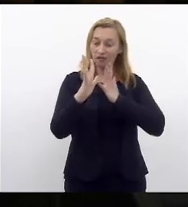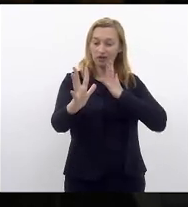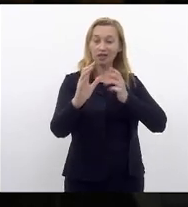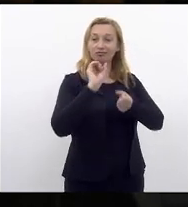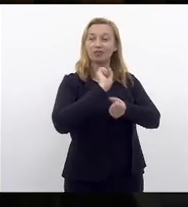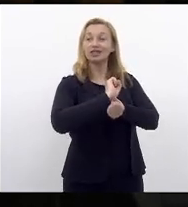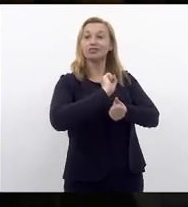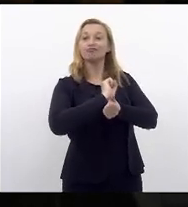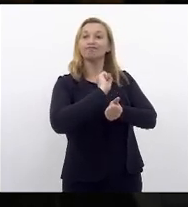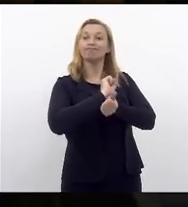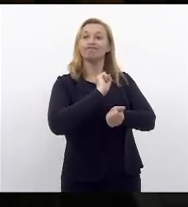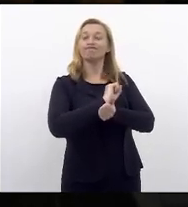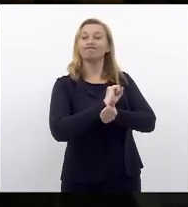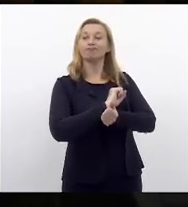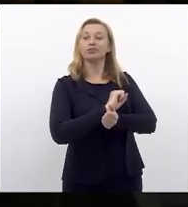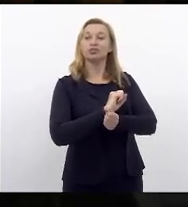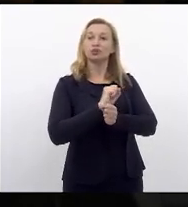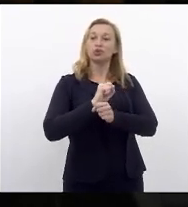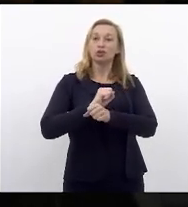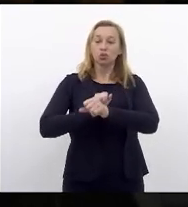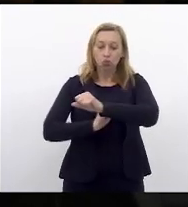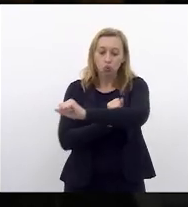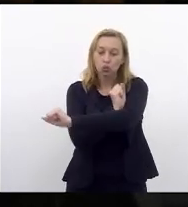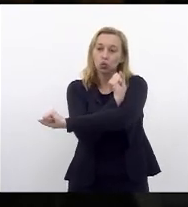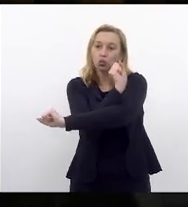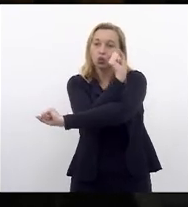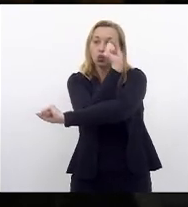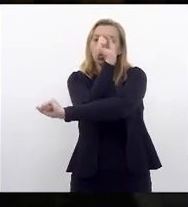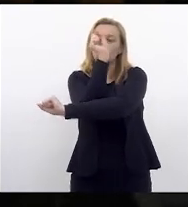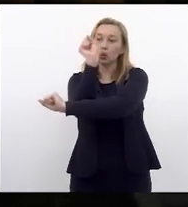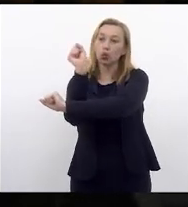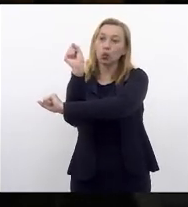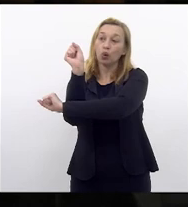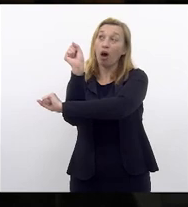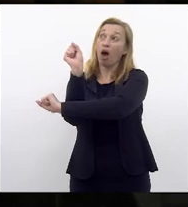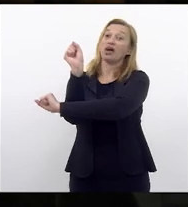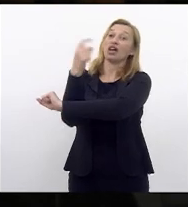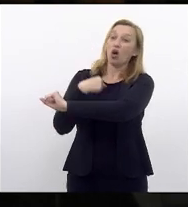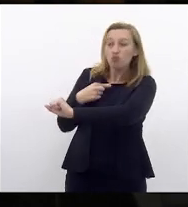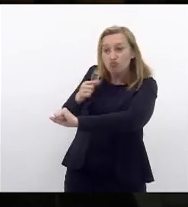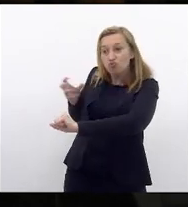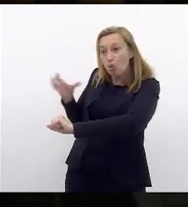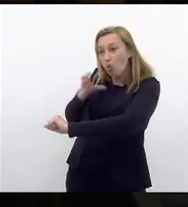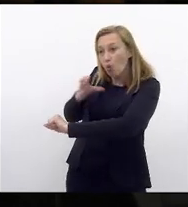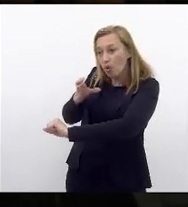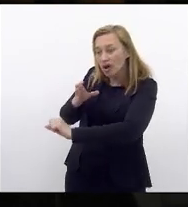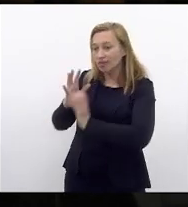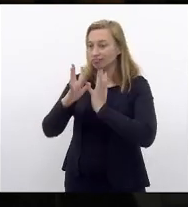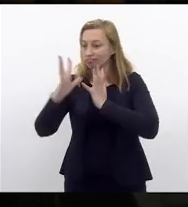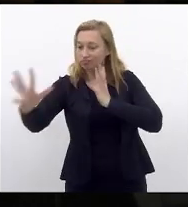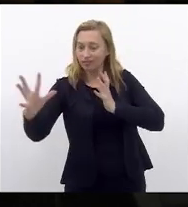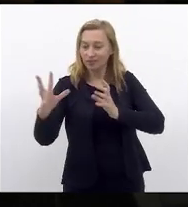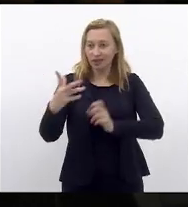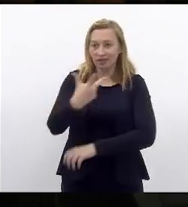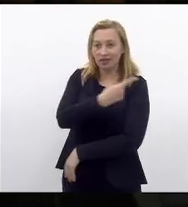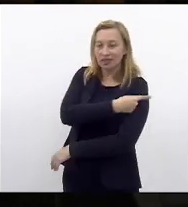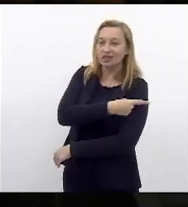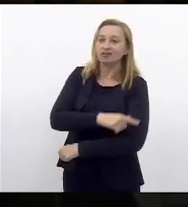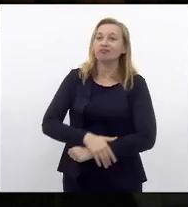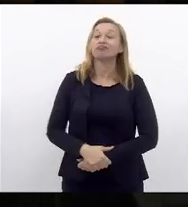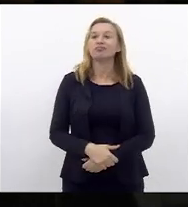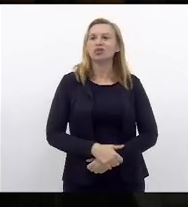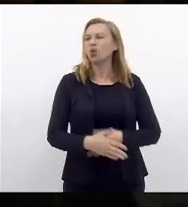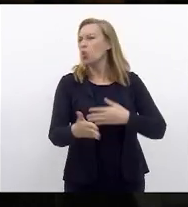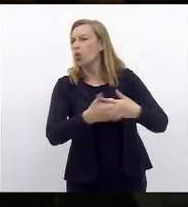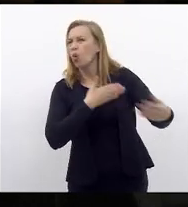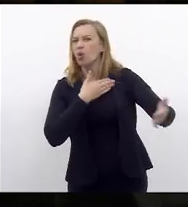plantão, logo que o sol nascer na linha do horizonte, para tomar a terceira dose.